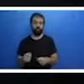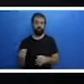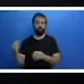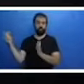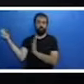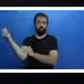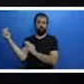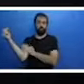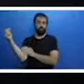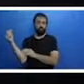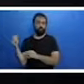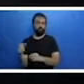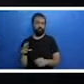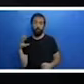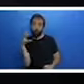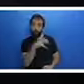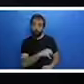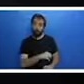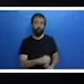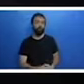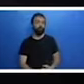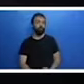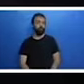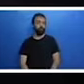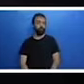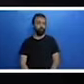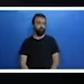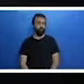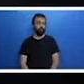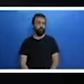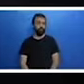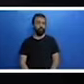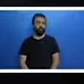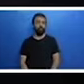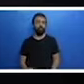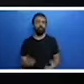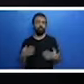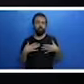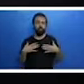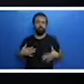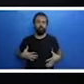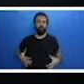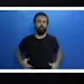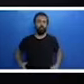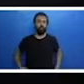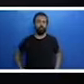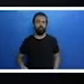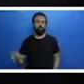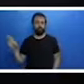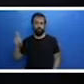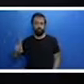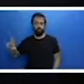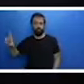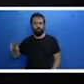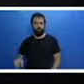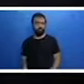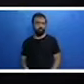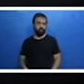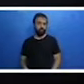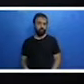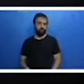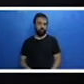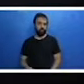e da velocidade como nós vamos fazer esses movimentos com as diversas partes corpos com várias partes do corpo e